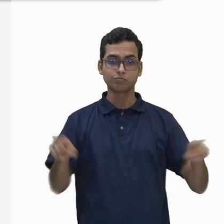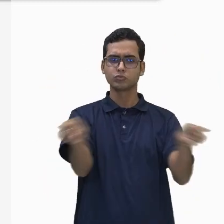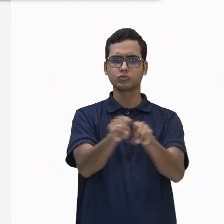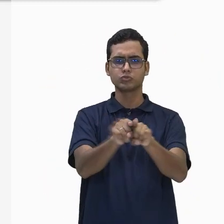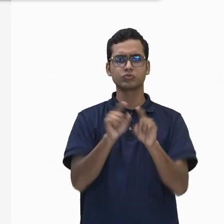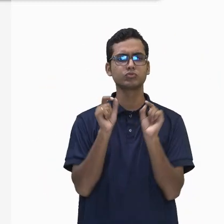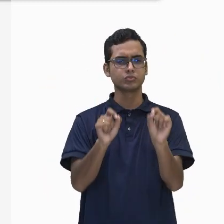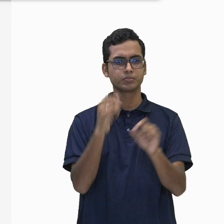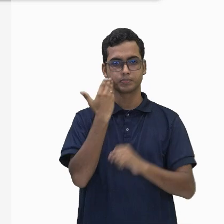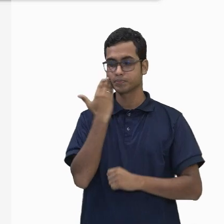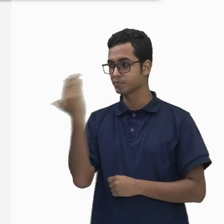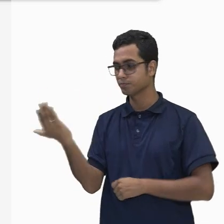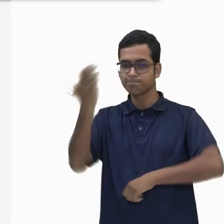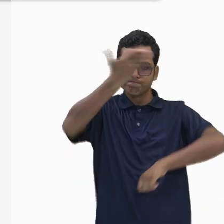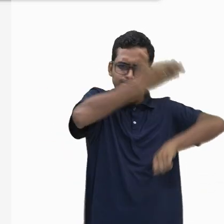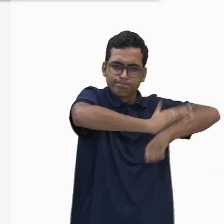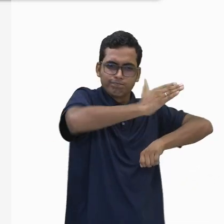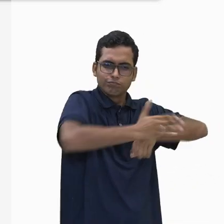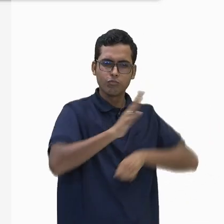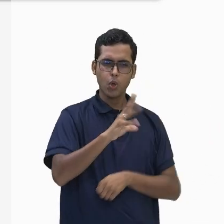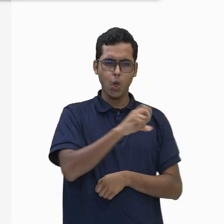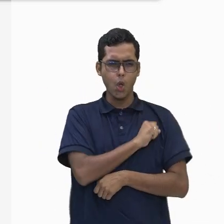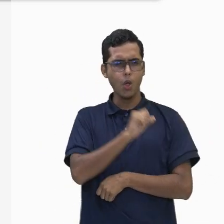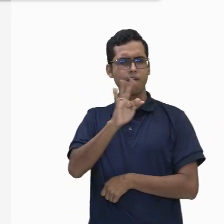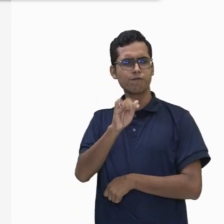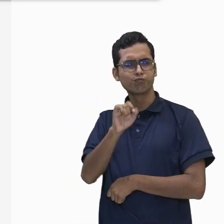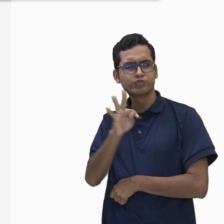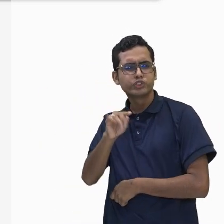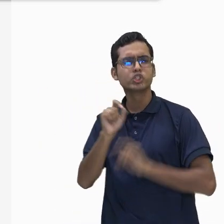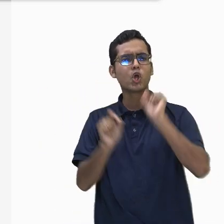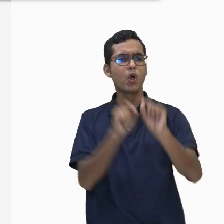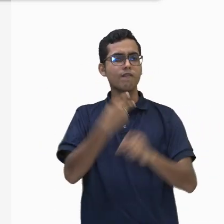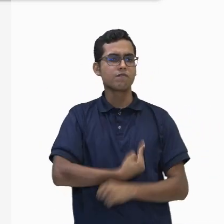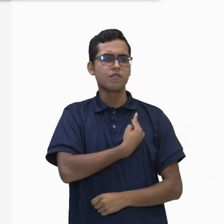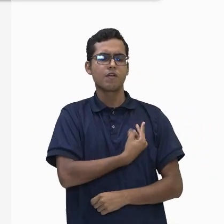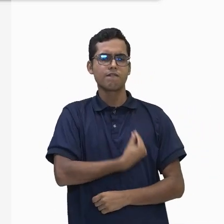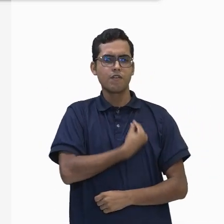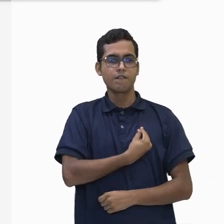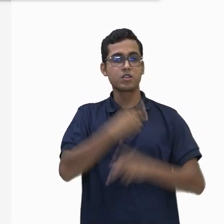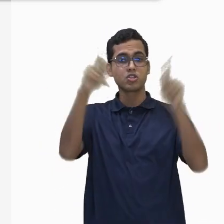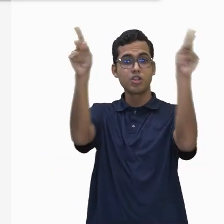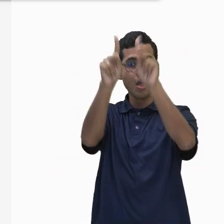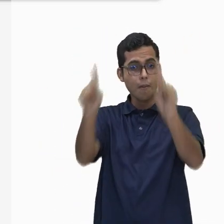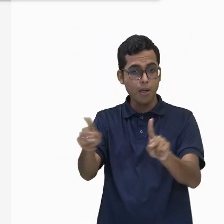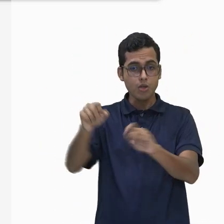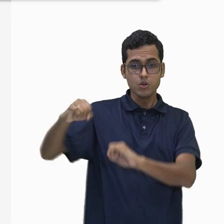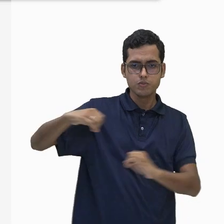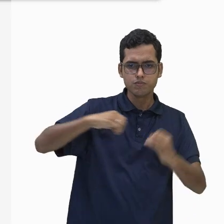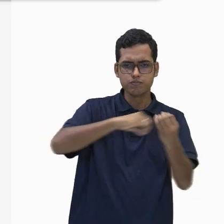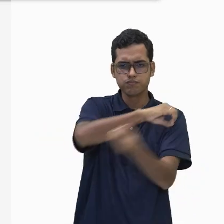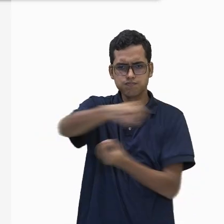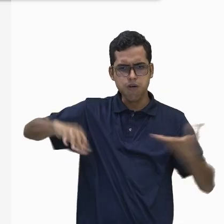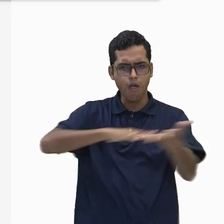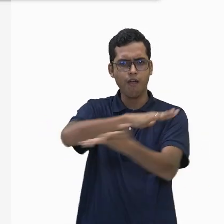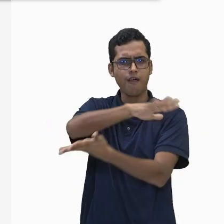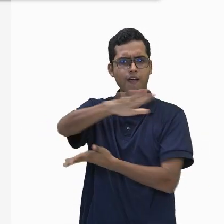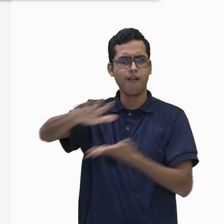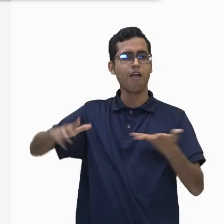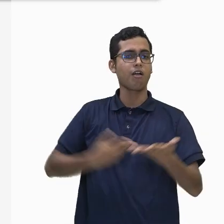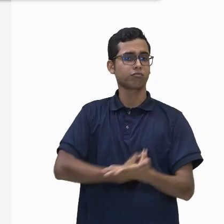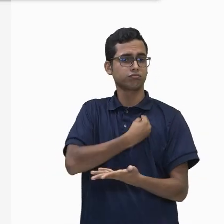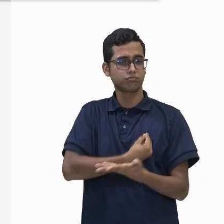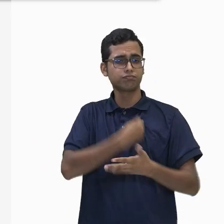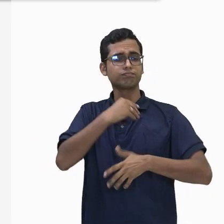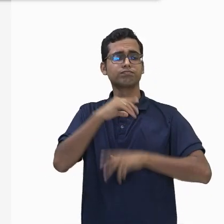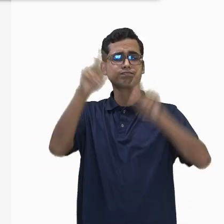só, praticar o amor fati é viver em paz com a ordem do universo. Olha só que legal,